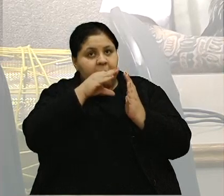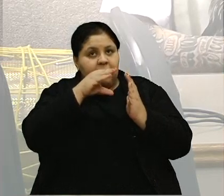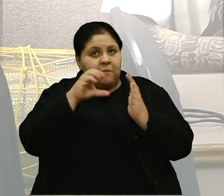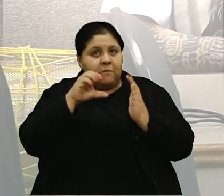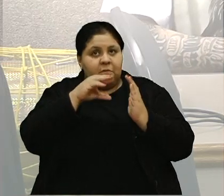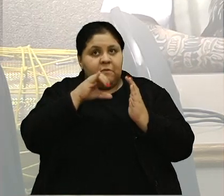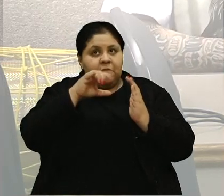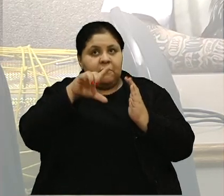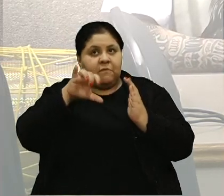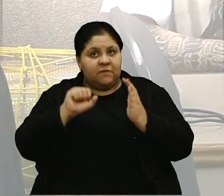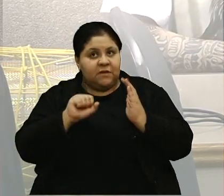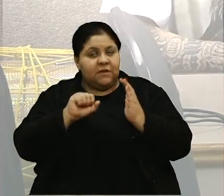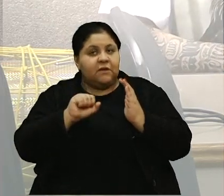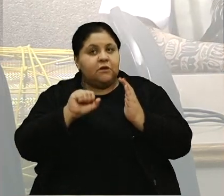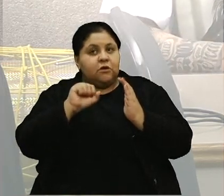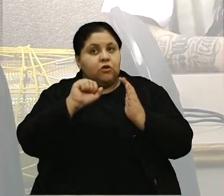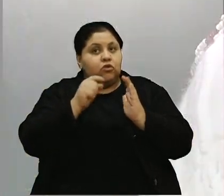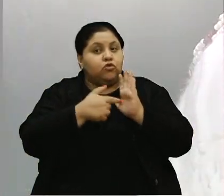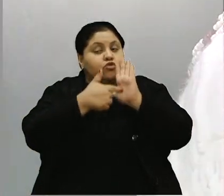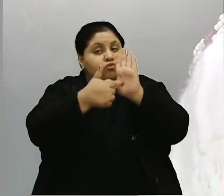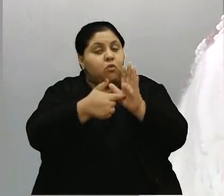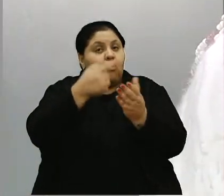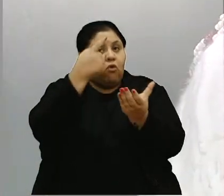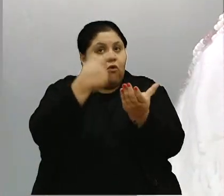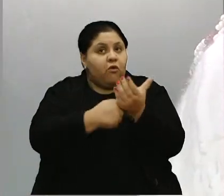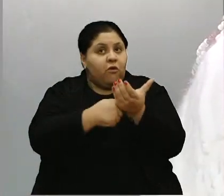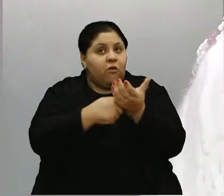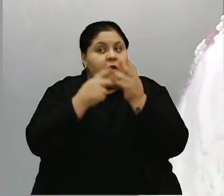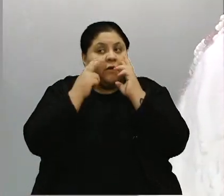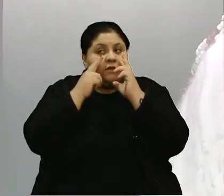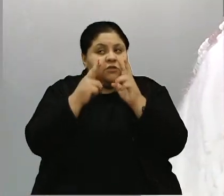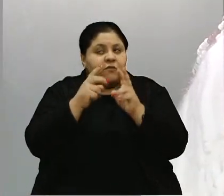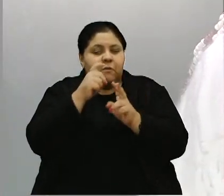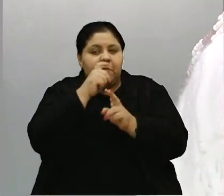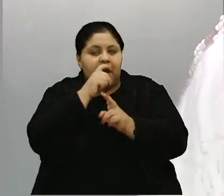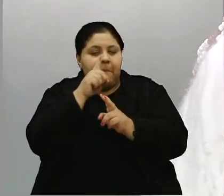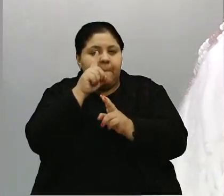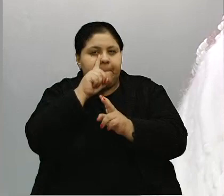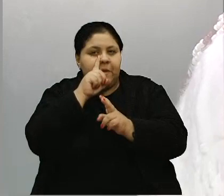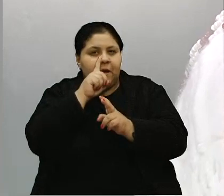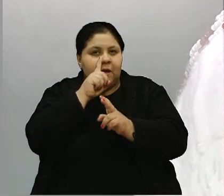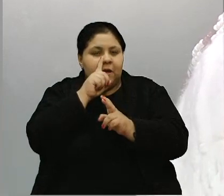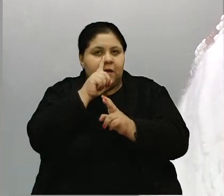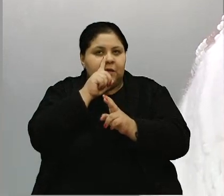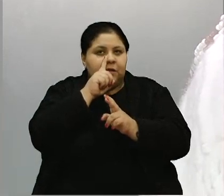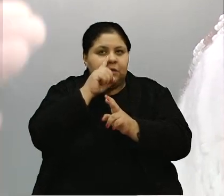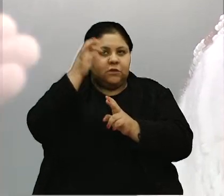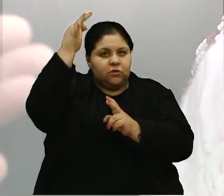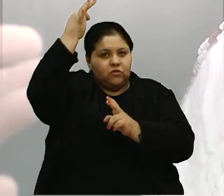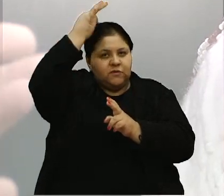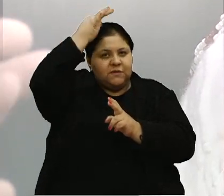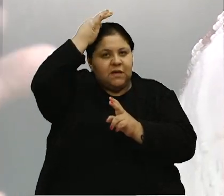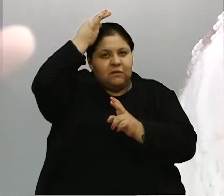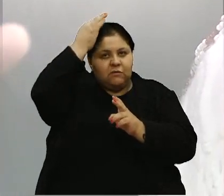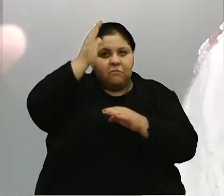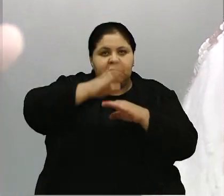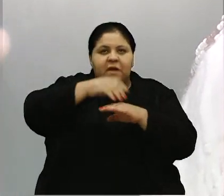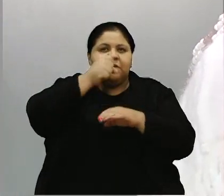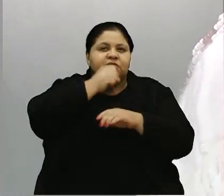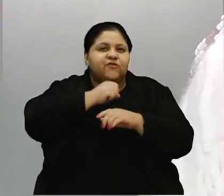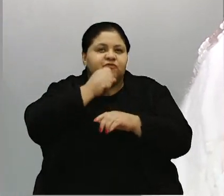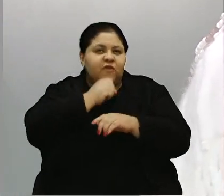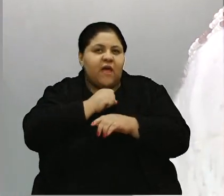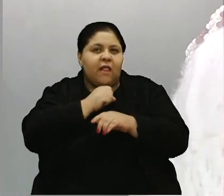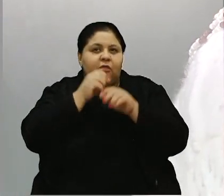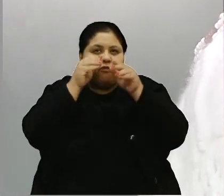ao compromisso, né? Porque às vezes quando a gente olha um pai ou uma mãe de santo com bastante idade, que deram a vida, né? Porque é